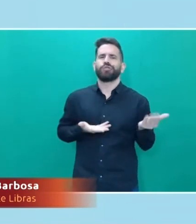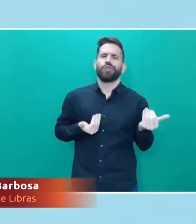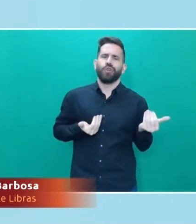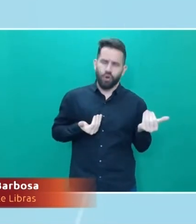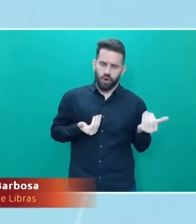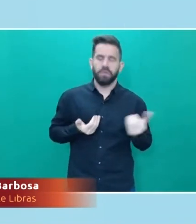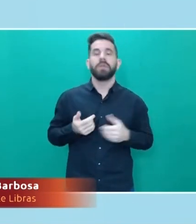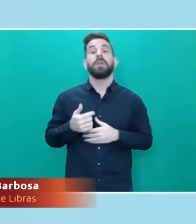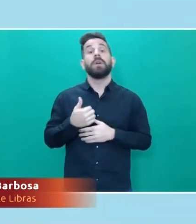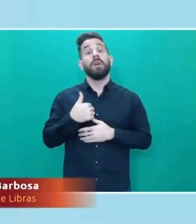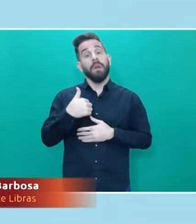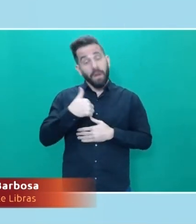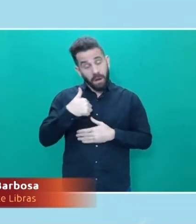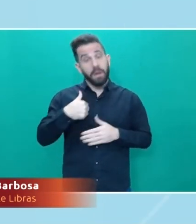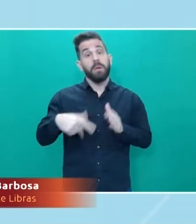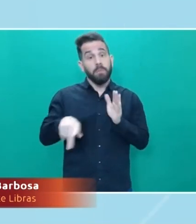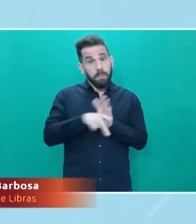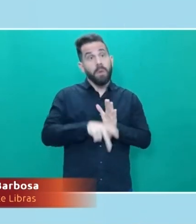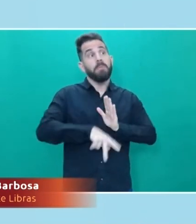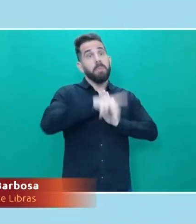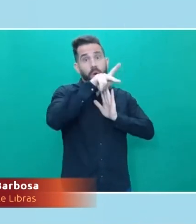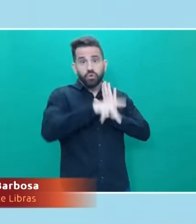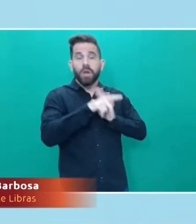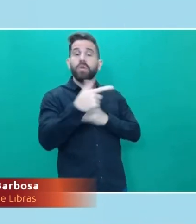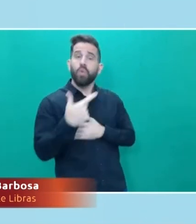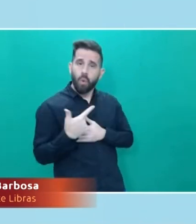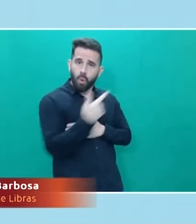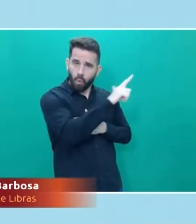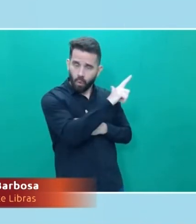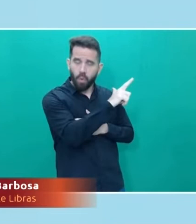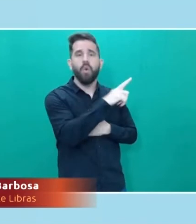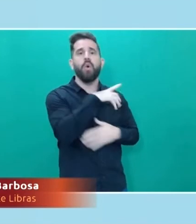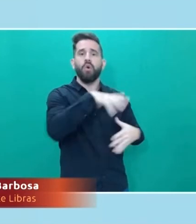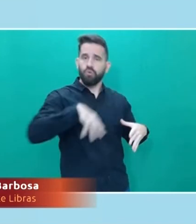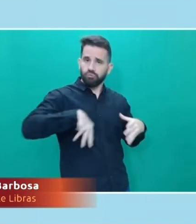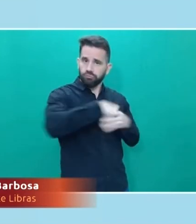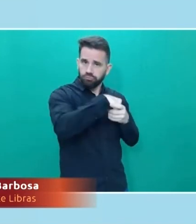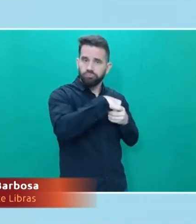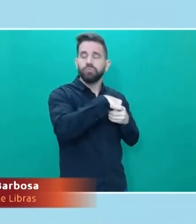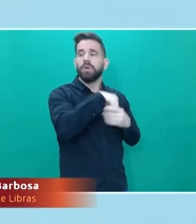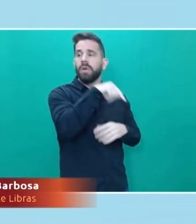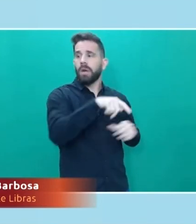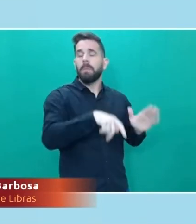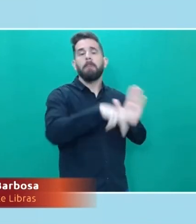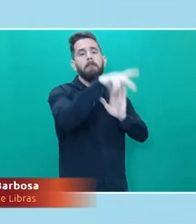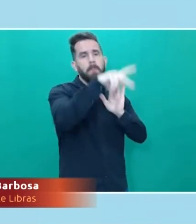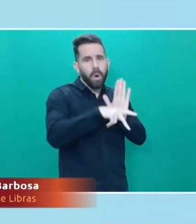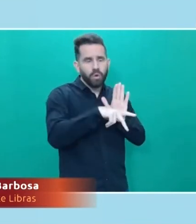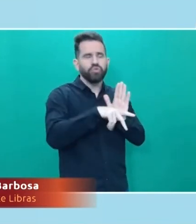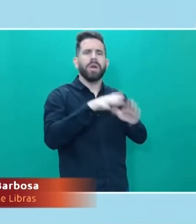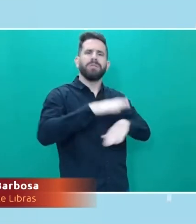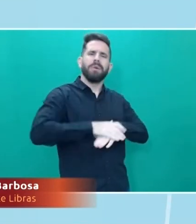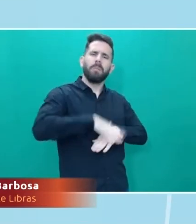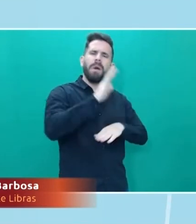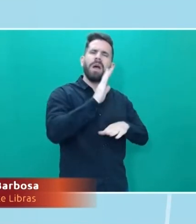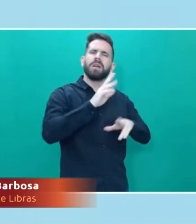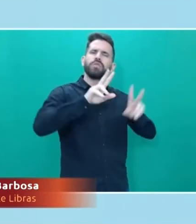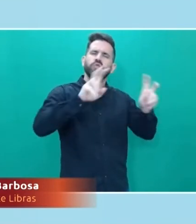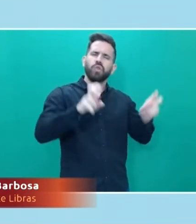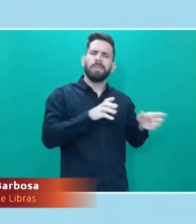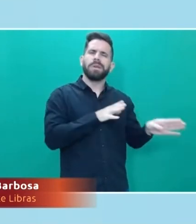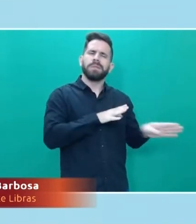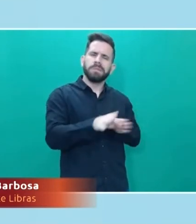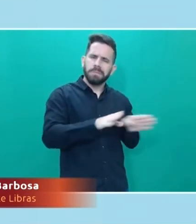de projeto, né, onde eu fui criado, era um projeto de bastante acessibilidade,